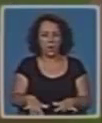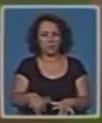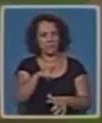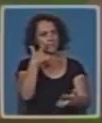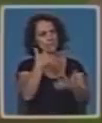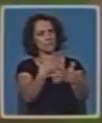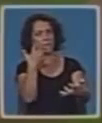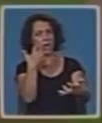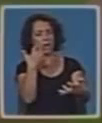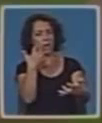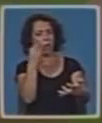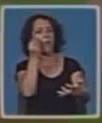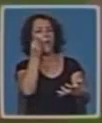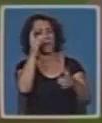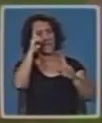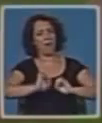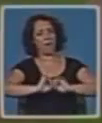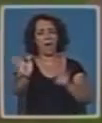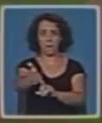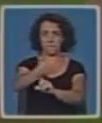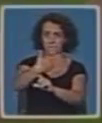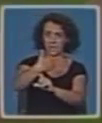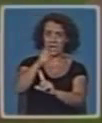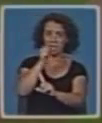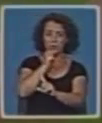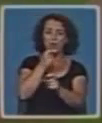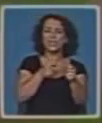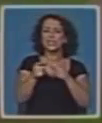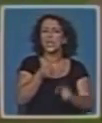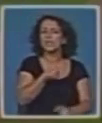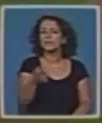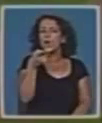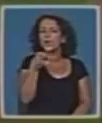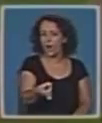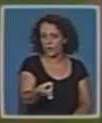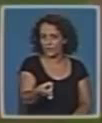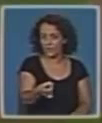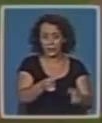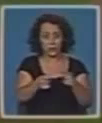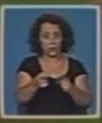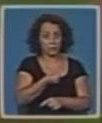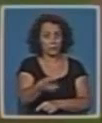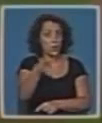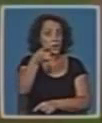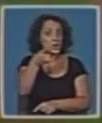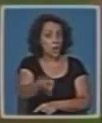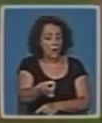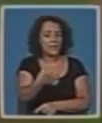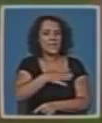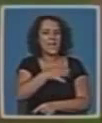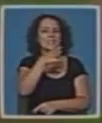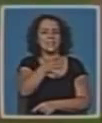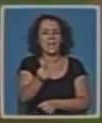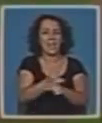está representado claramente na bandeira dos Açores, que tem 9 estrelas. Essas 9 estrelas representam de igual forma